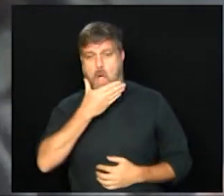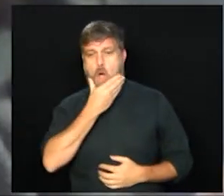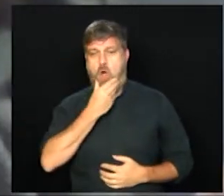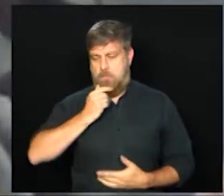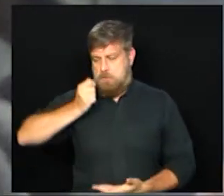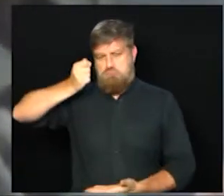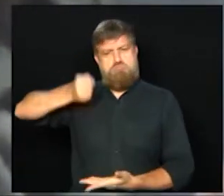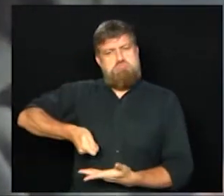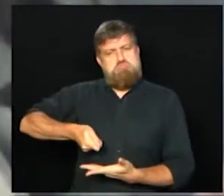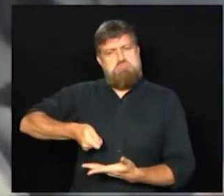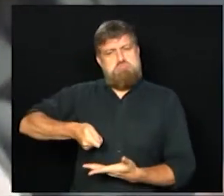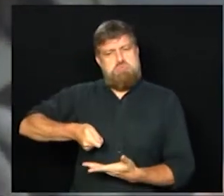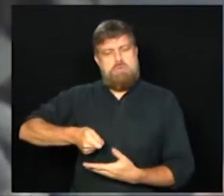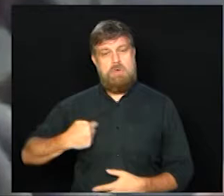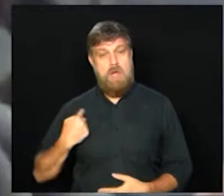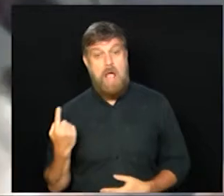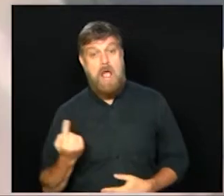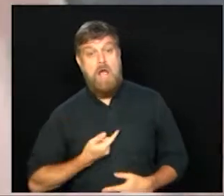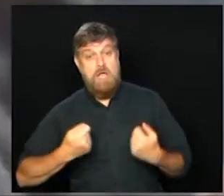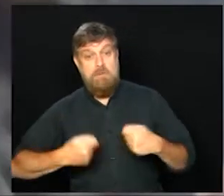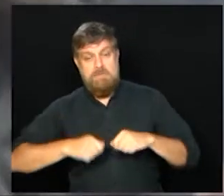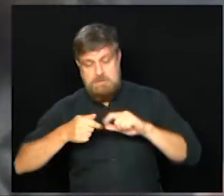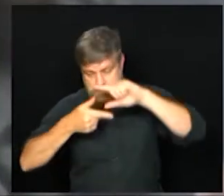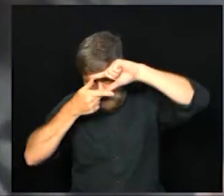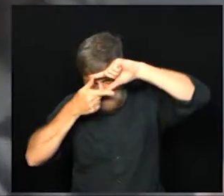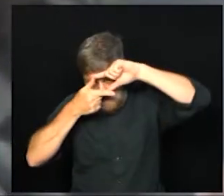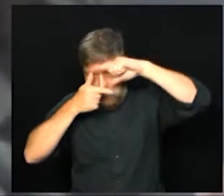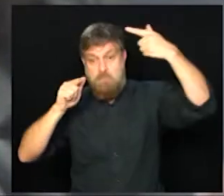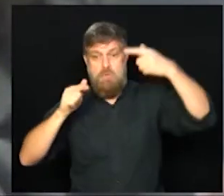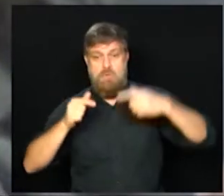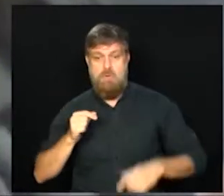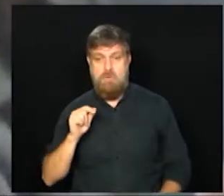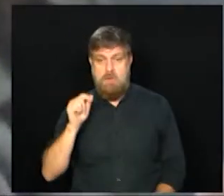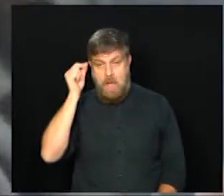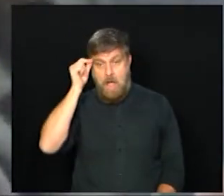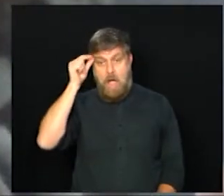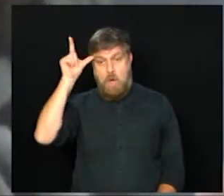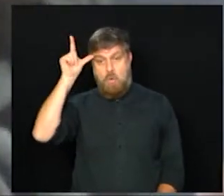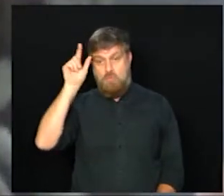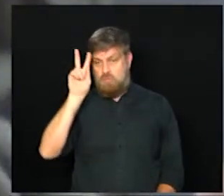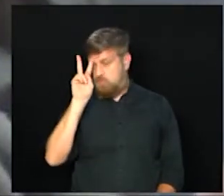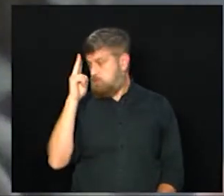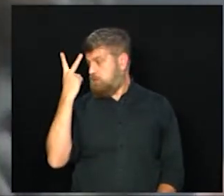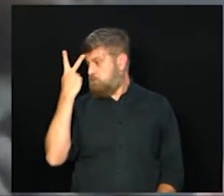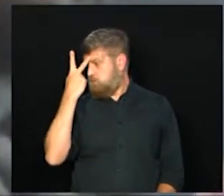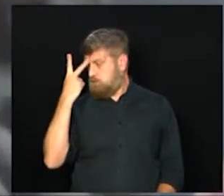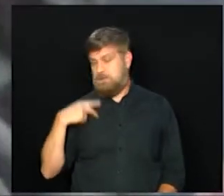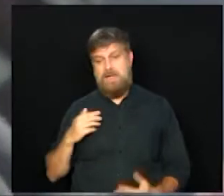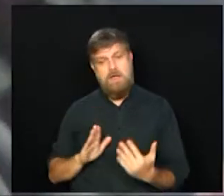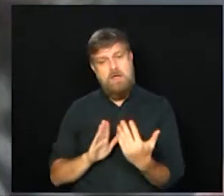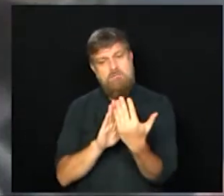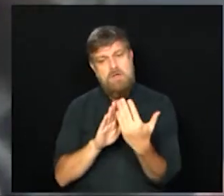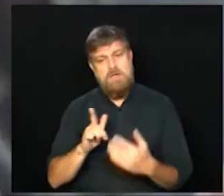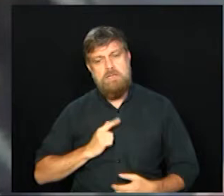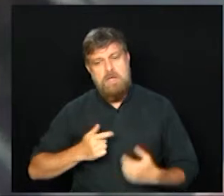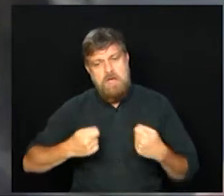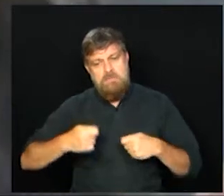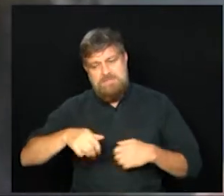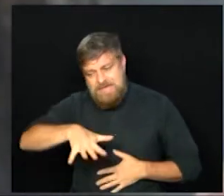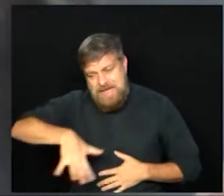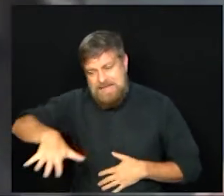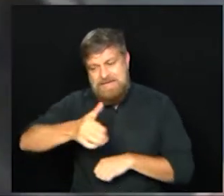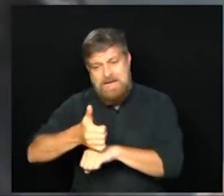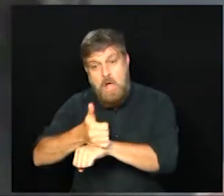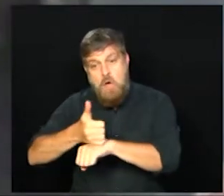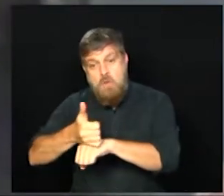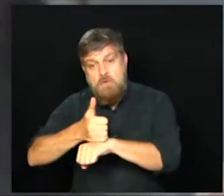E essa cultura, a gente também precisa combater essa cultura. E para combater essa cultura, nós precisamos de investimento na capacitação